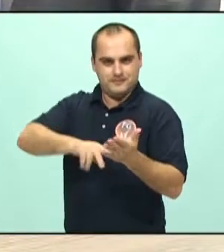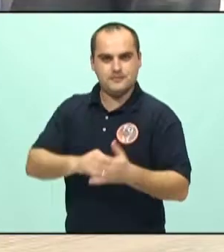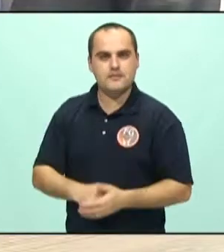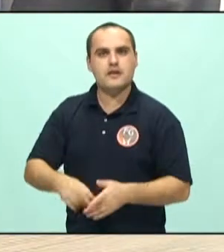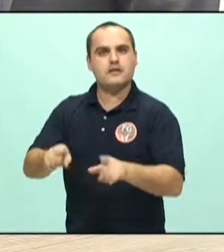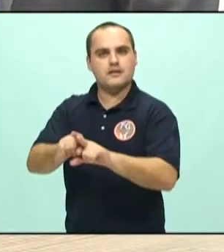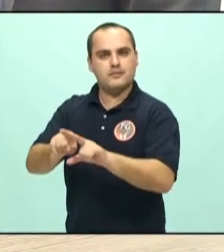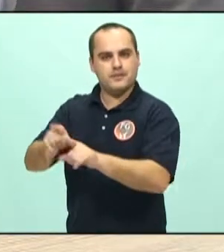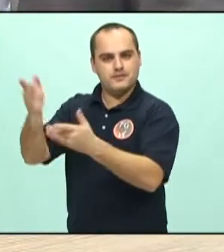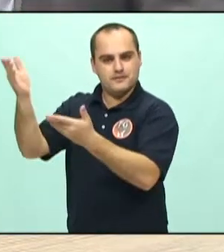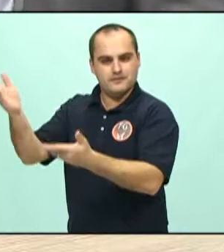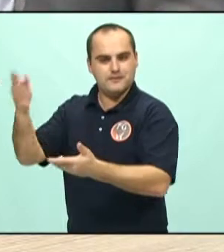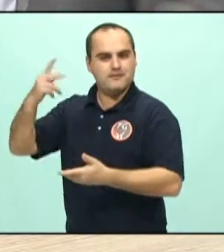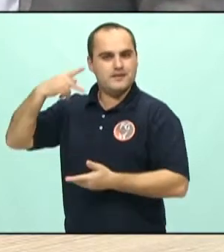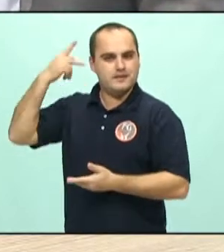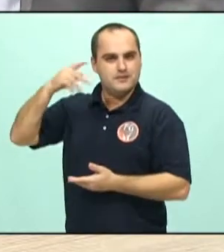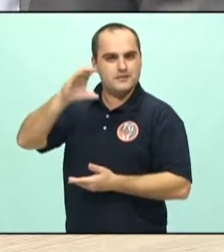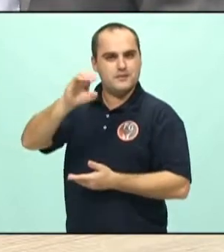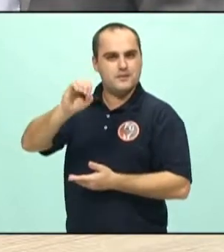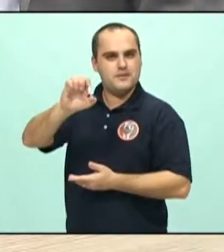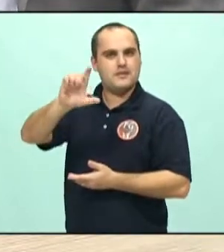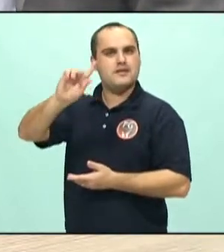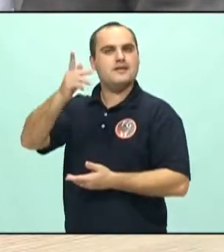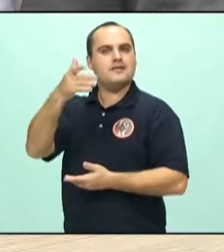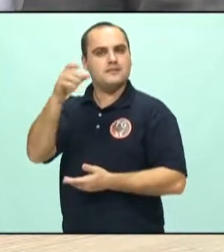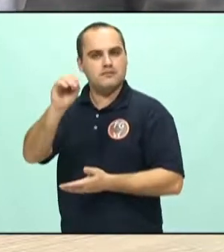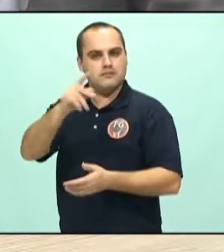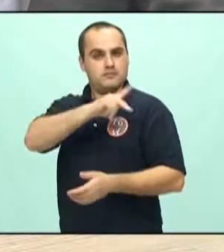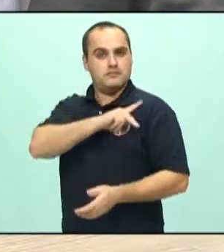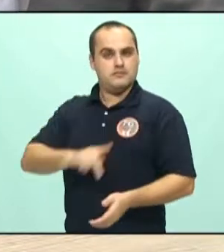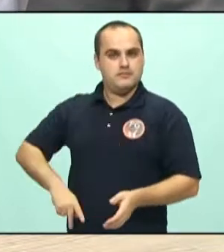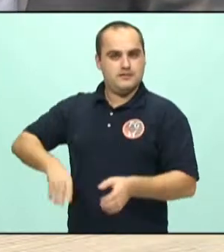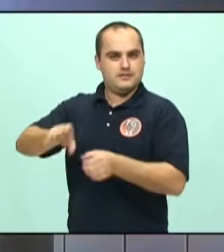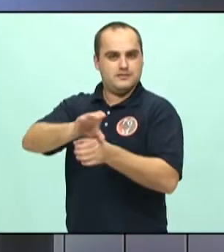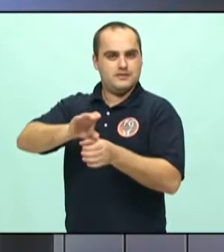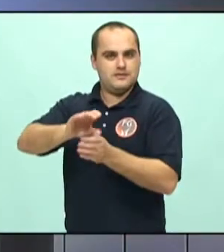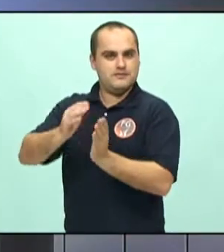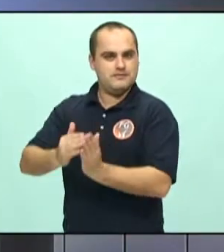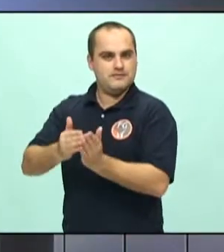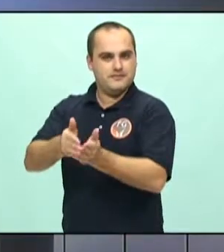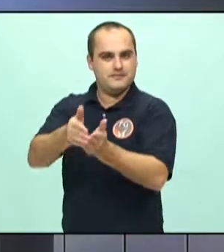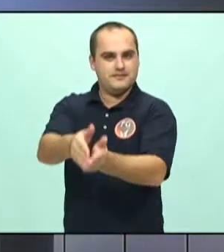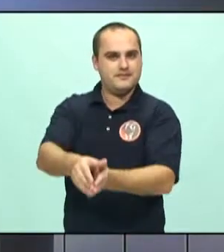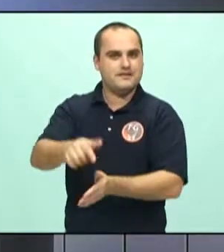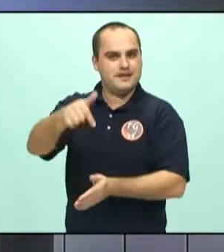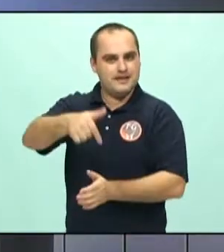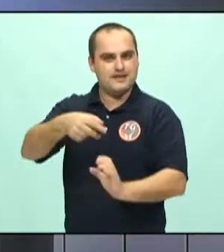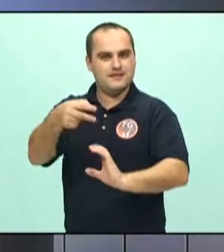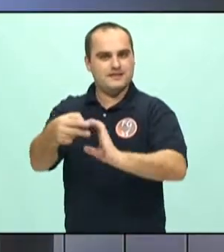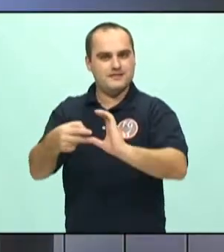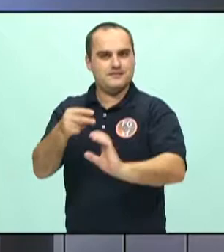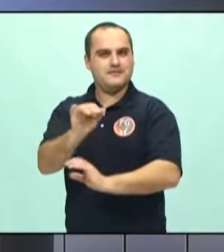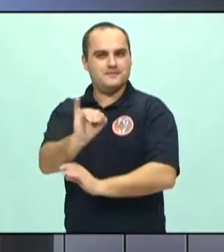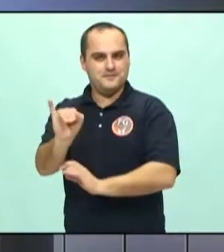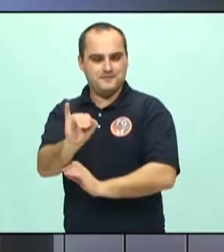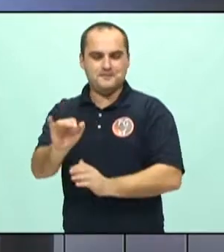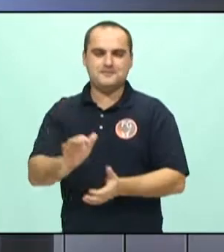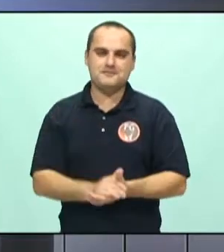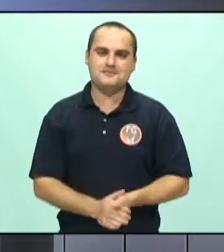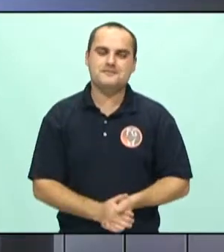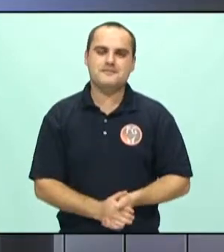também o vereador Robson Coelho, do PSDB, presidente da Comissão de Complexos Portuários e Autarquias da Câmara de Vereadores de